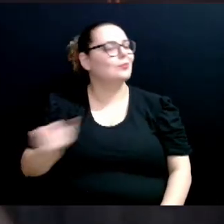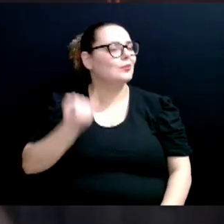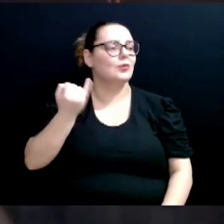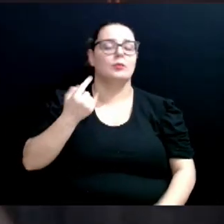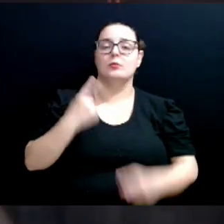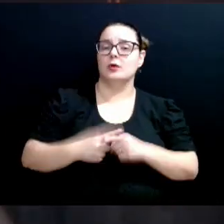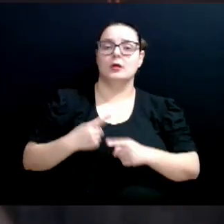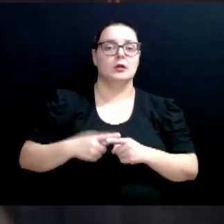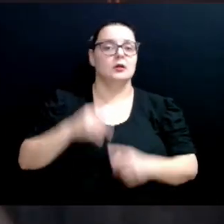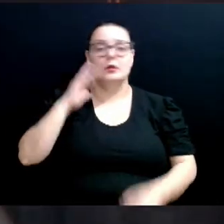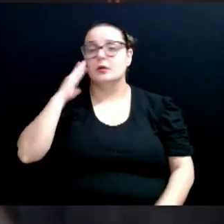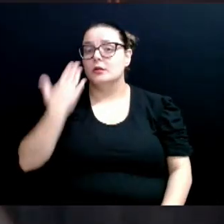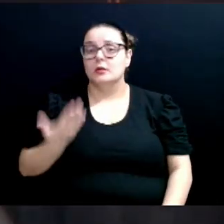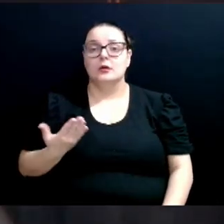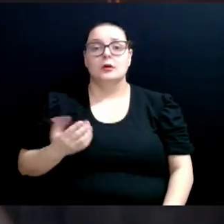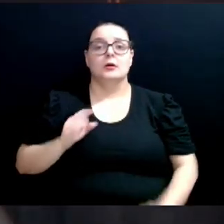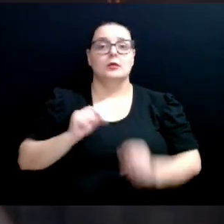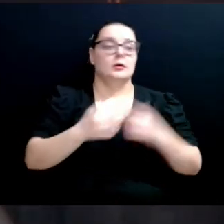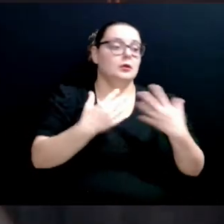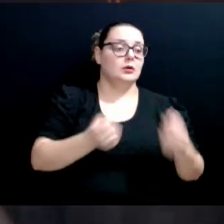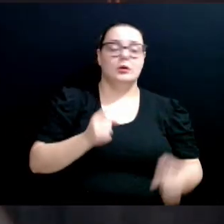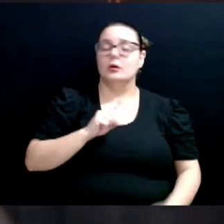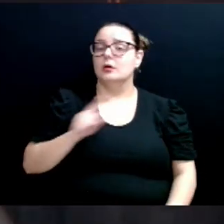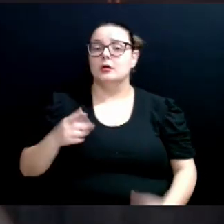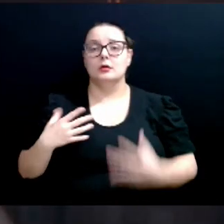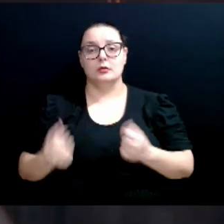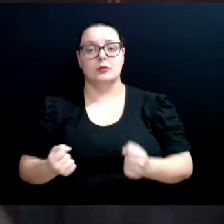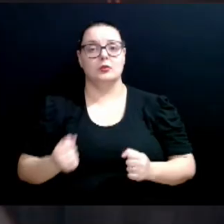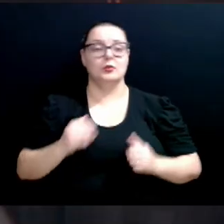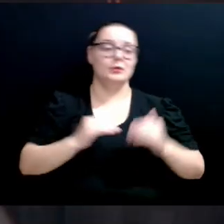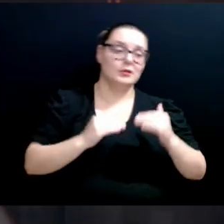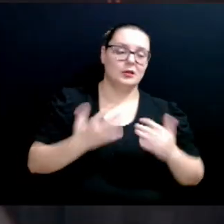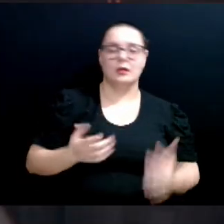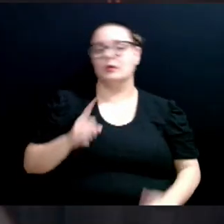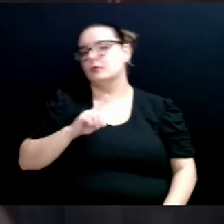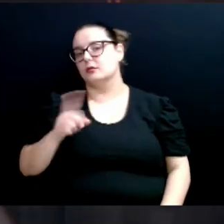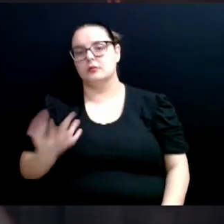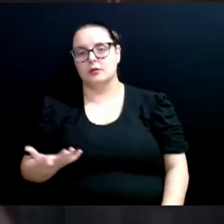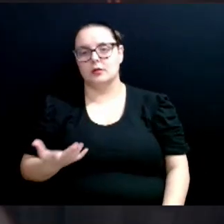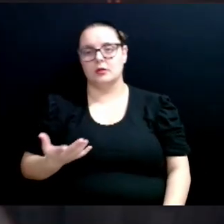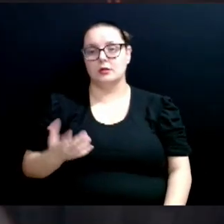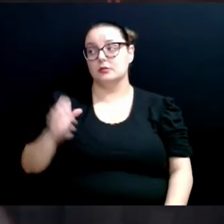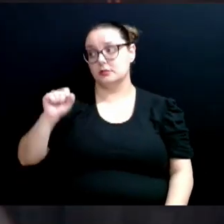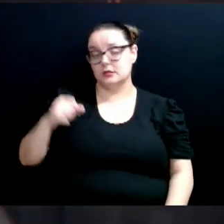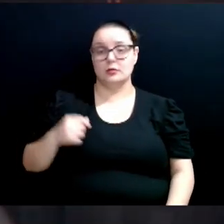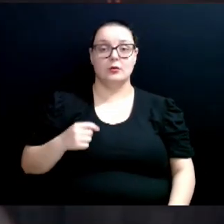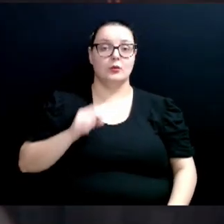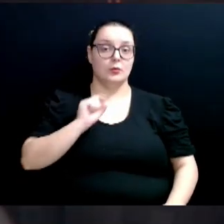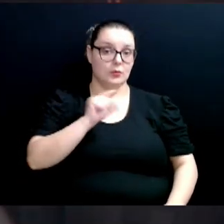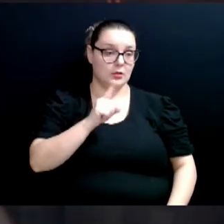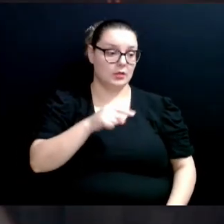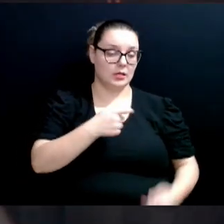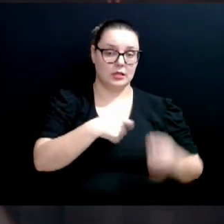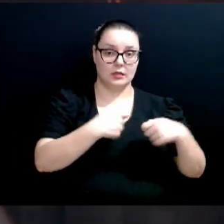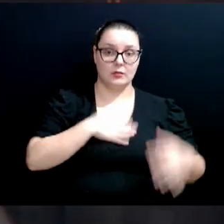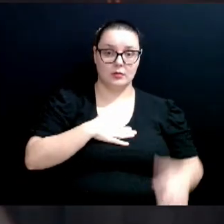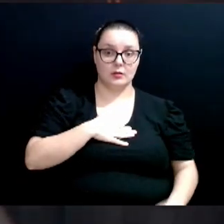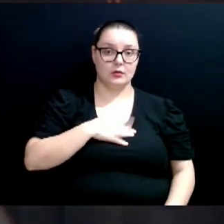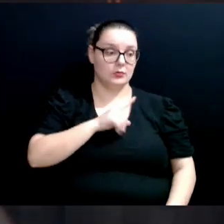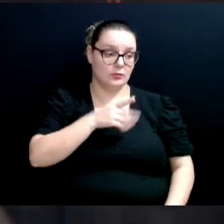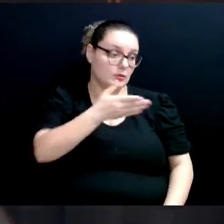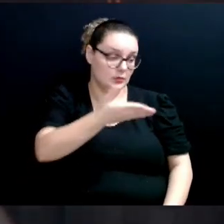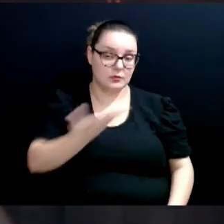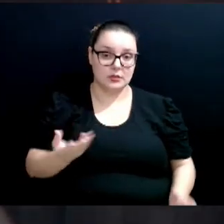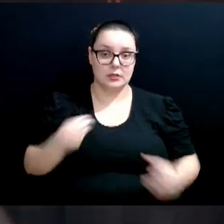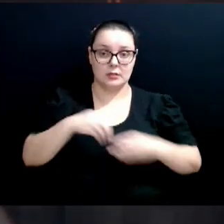o que eu aceito, o que eu não aceito, o que é razoável, o que não é. Exato. Porque às vezes para mim o que é negociável dentro de uma relação não é para você, né?